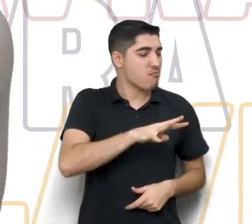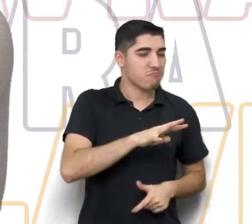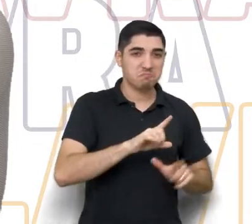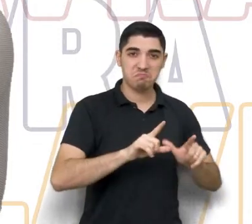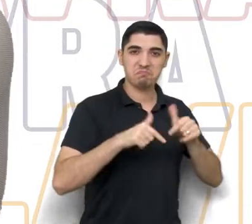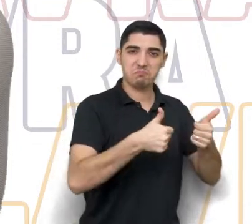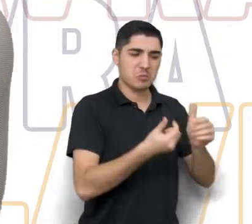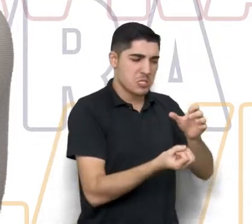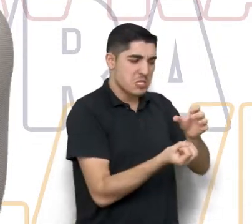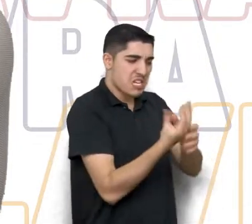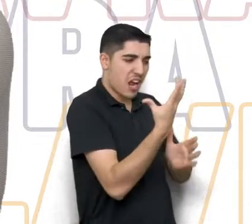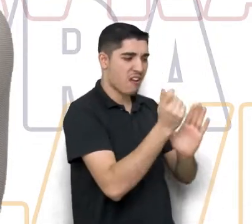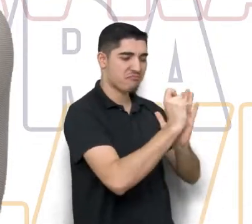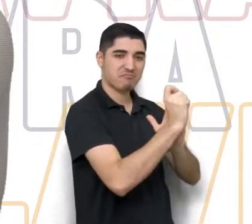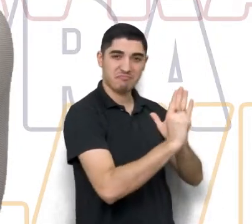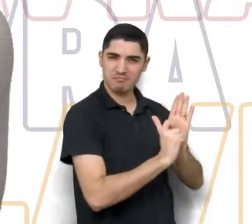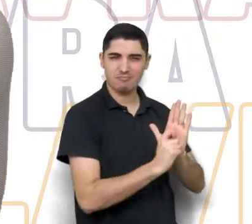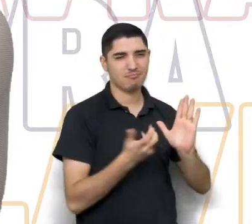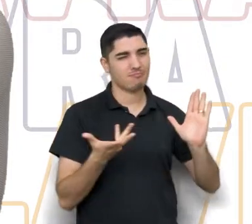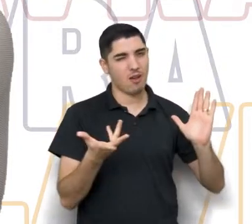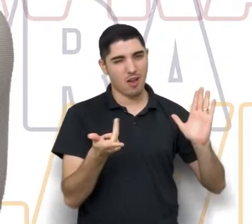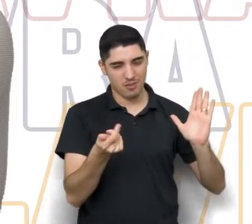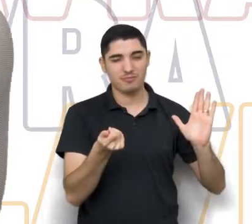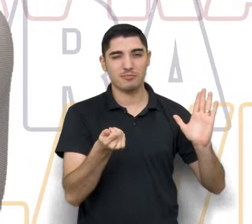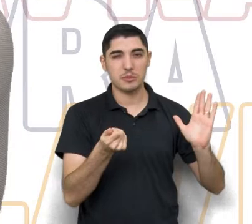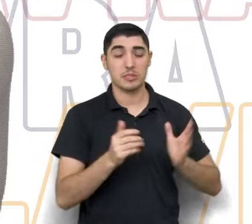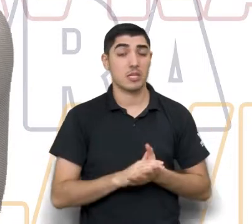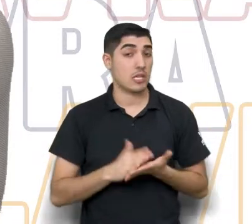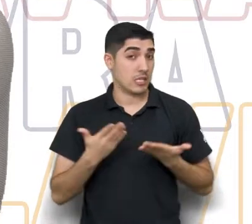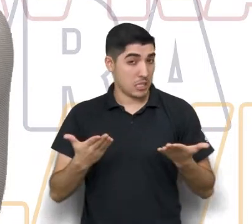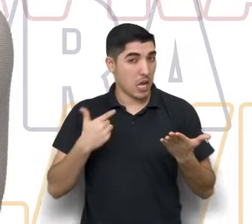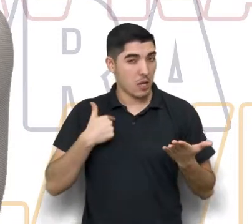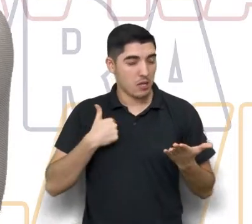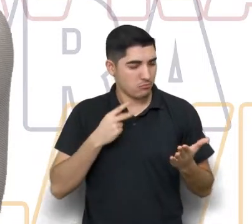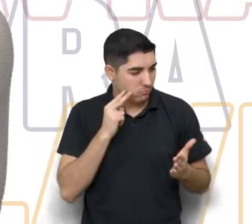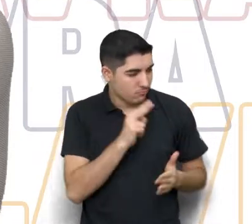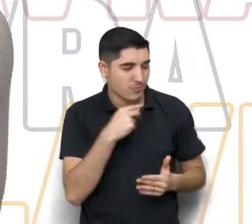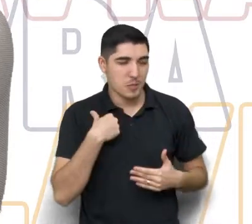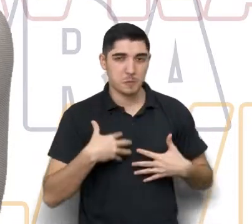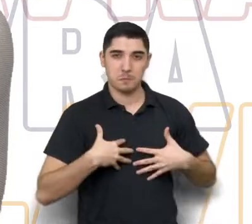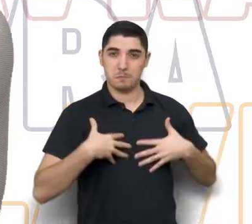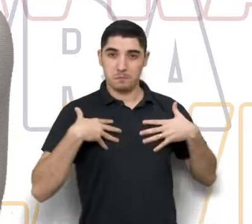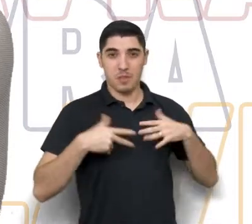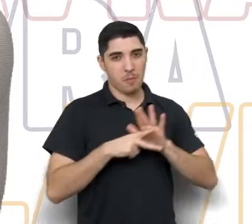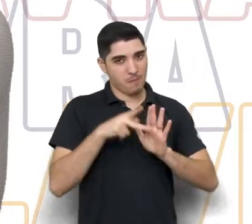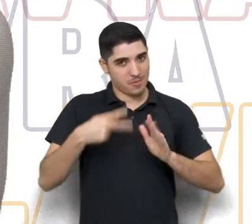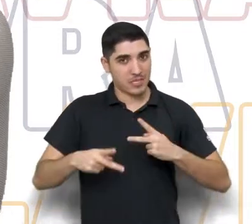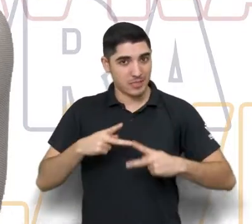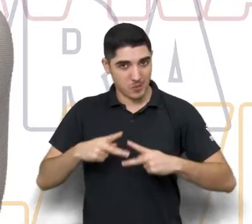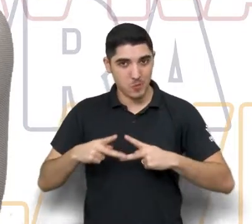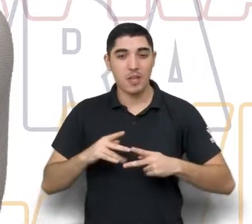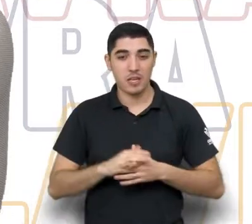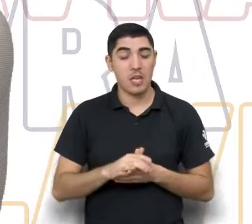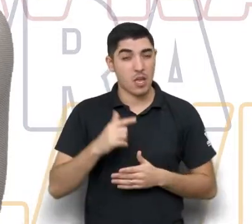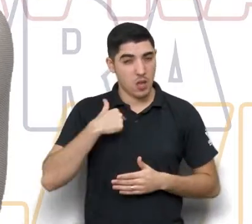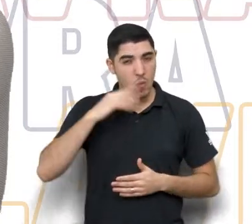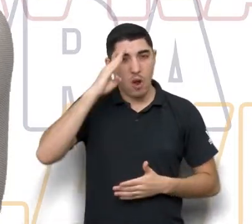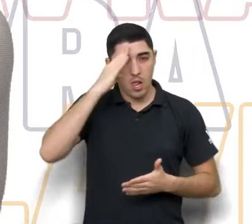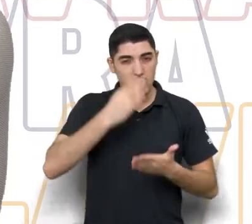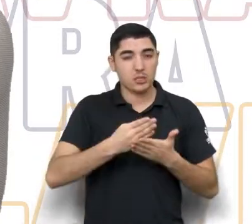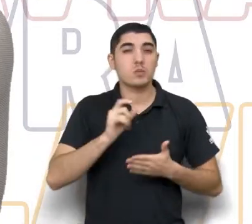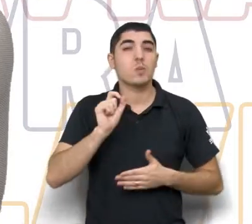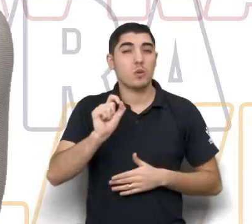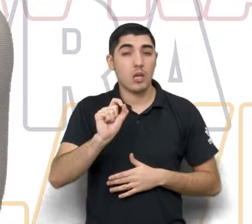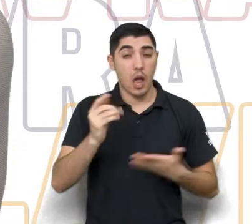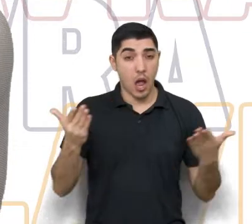de construir o poema, maravilhoso. Então eu estou muito entusiasmado com a produção poética em São José dos Campos. Eu creio que a gente